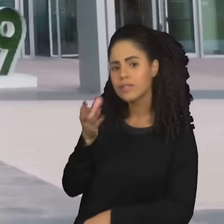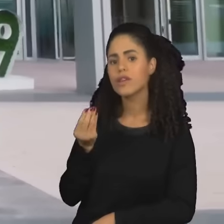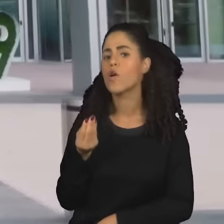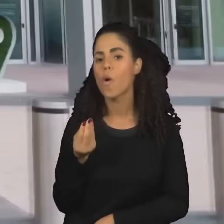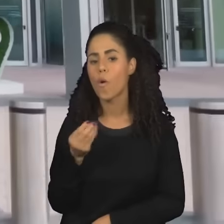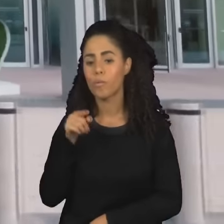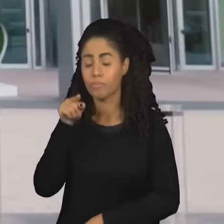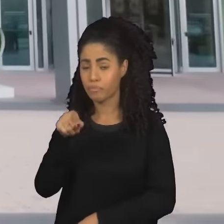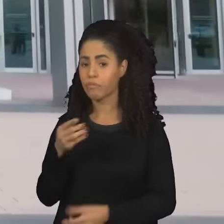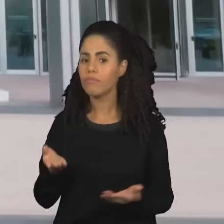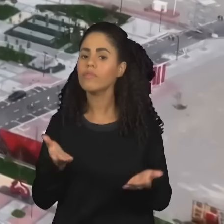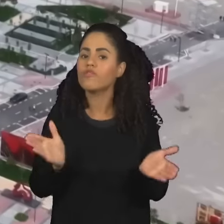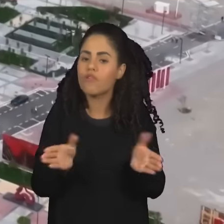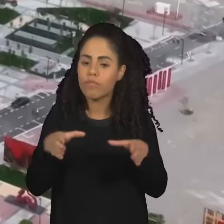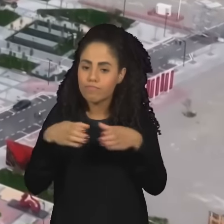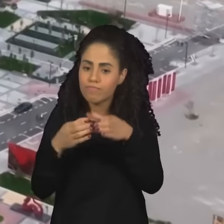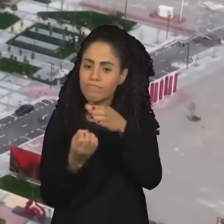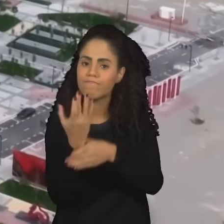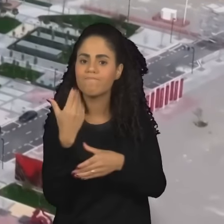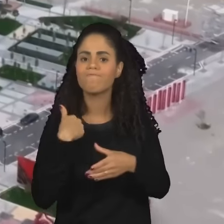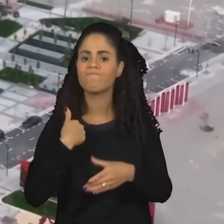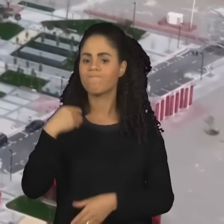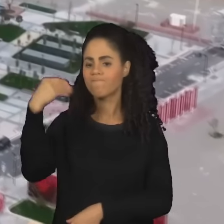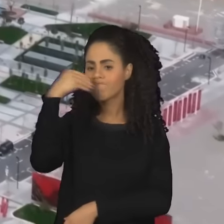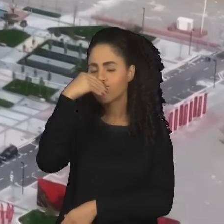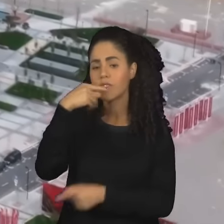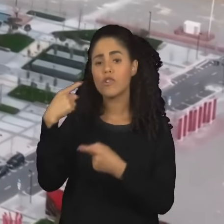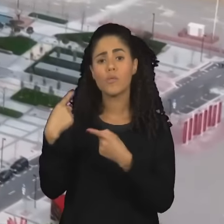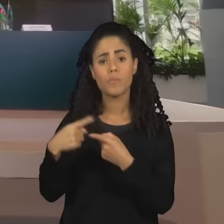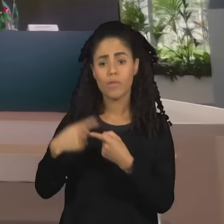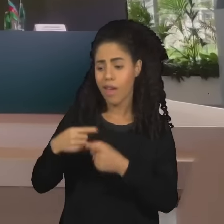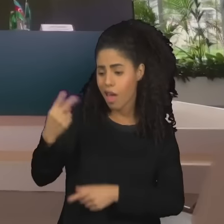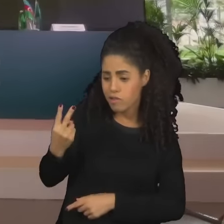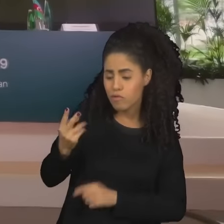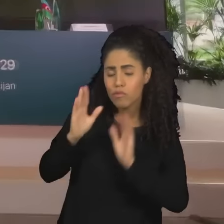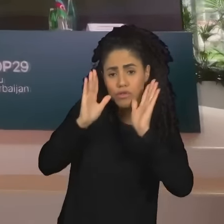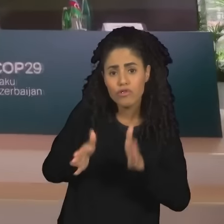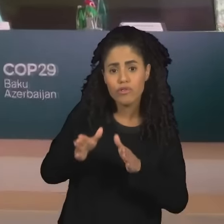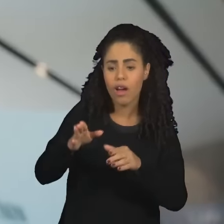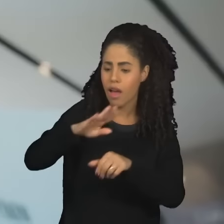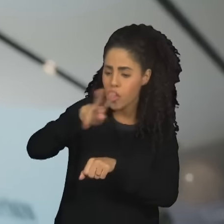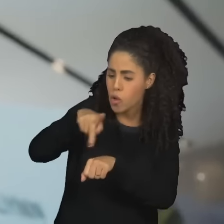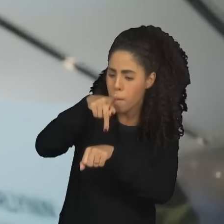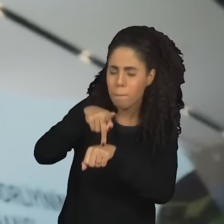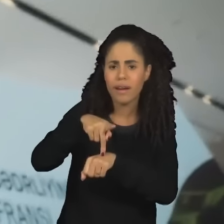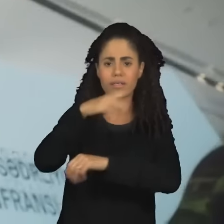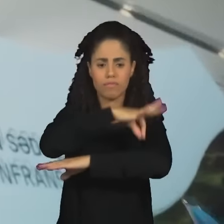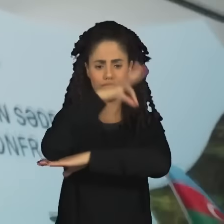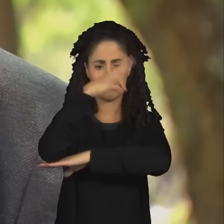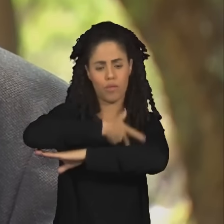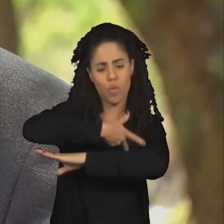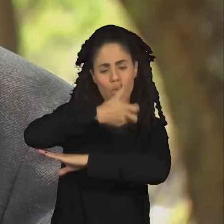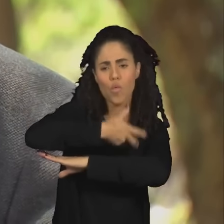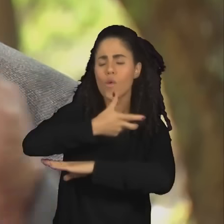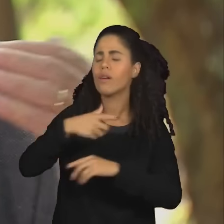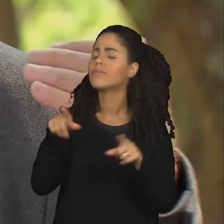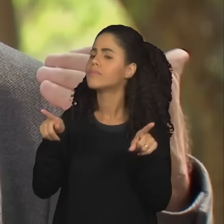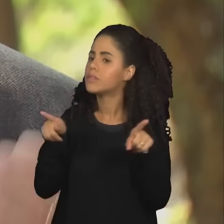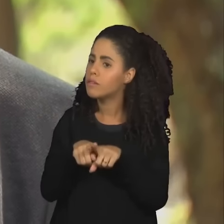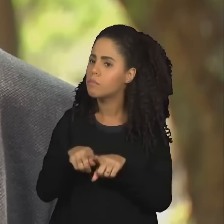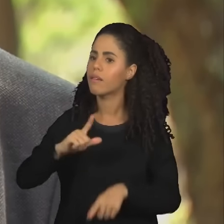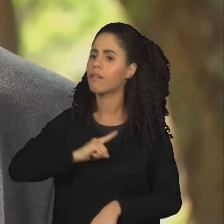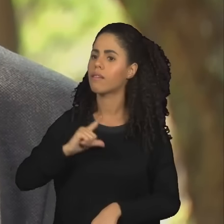que já nasceu muito fracassada. É a segunda COP em sequência em um país produtor de petróleo. Além disso,